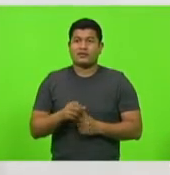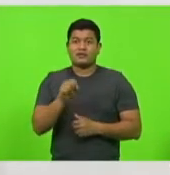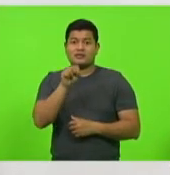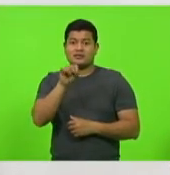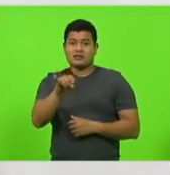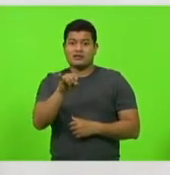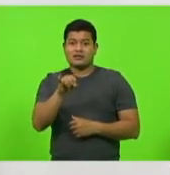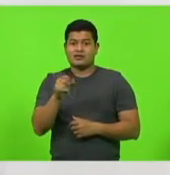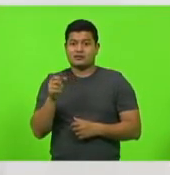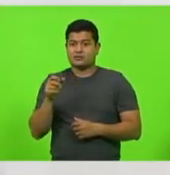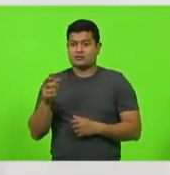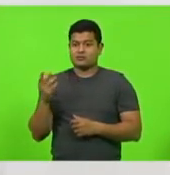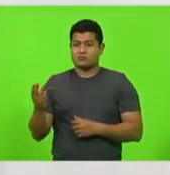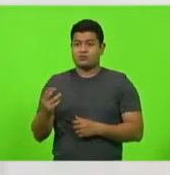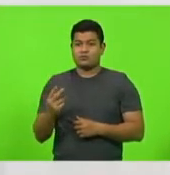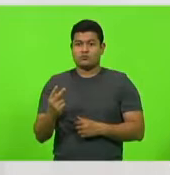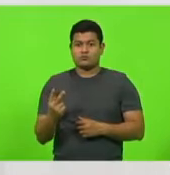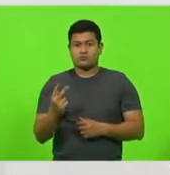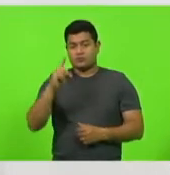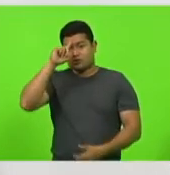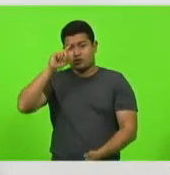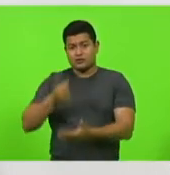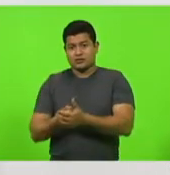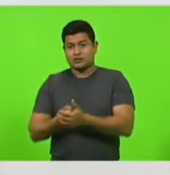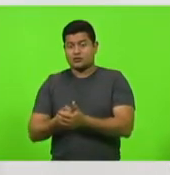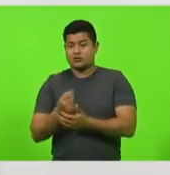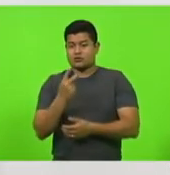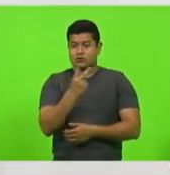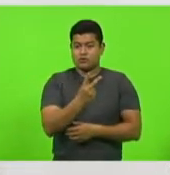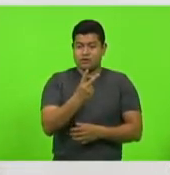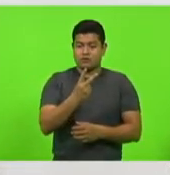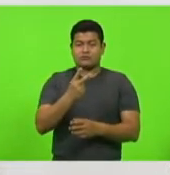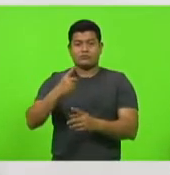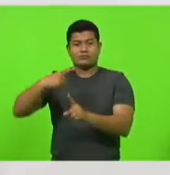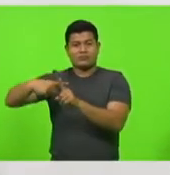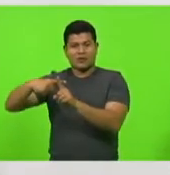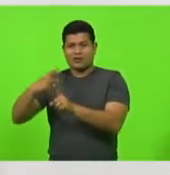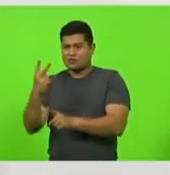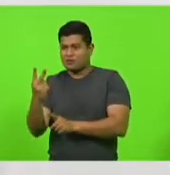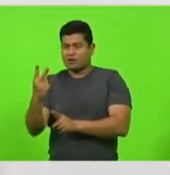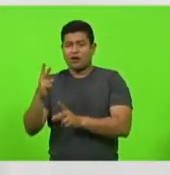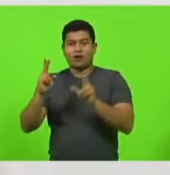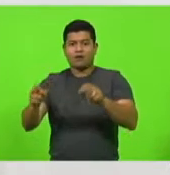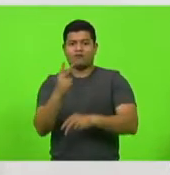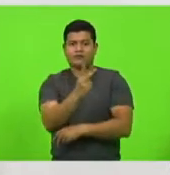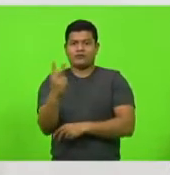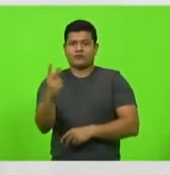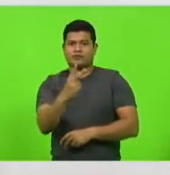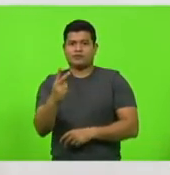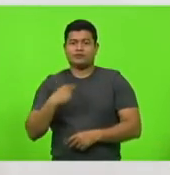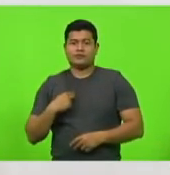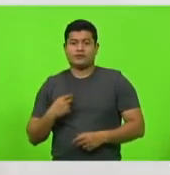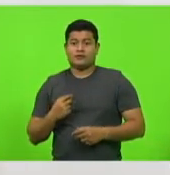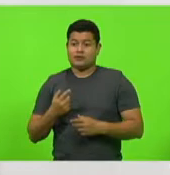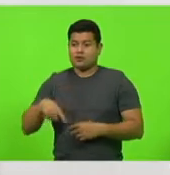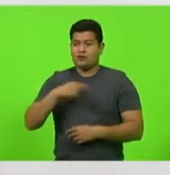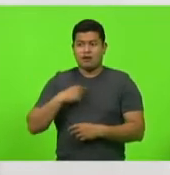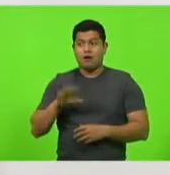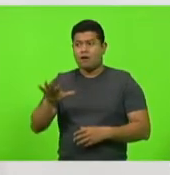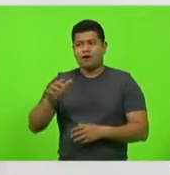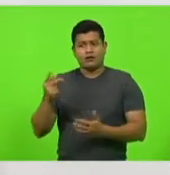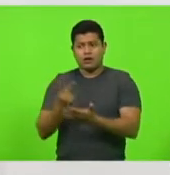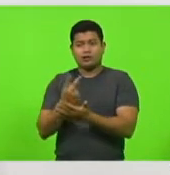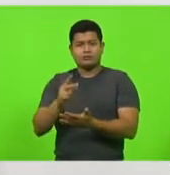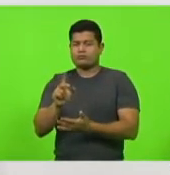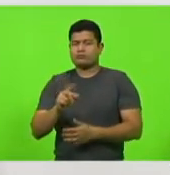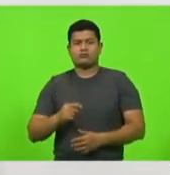decidir que 2 mais 2 são 22, vai ficar assim mesmo e não se fala mais nisso, a menos